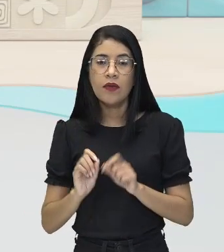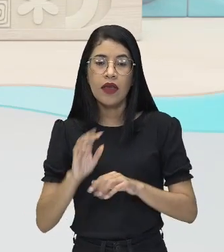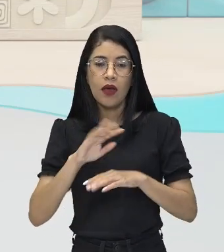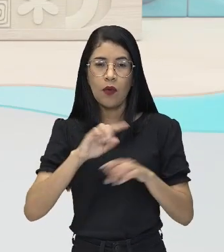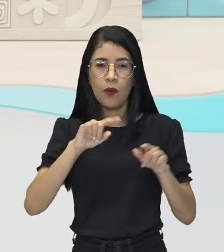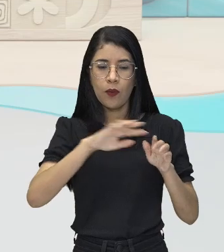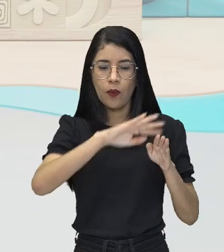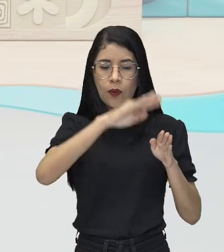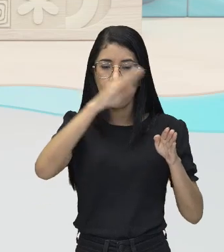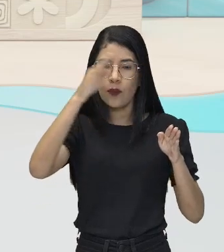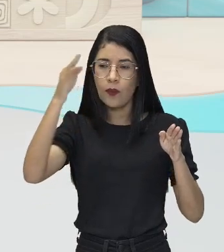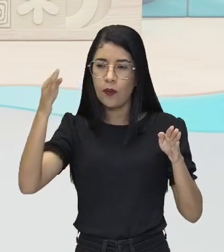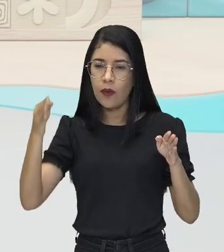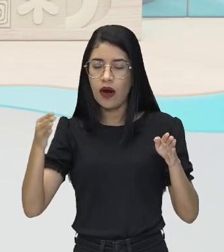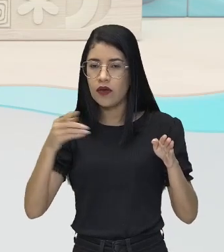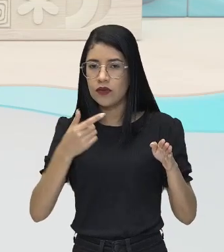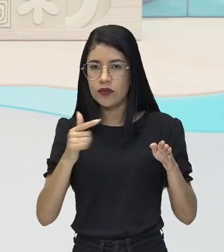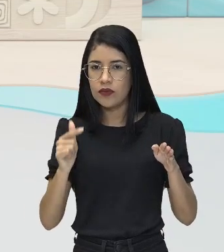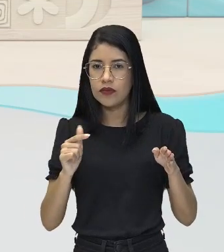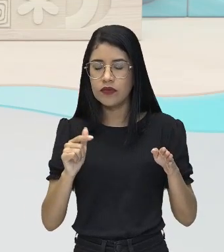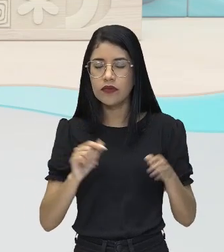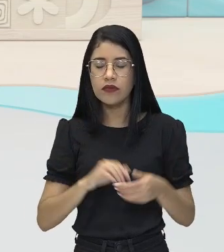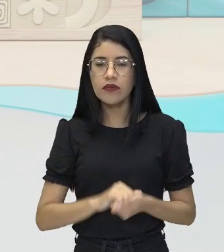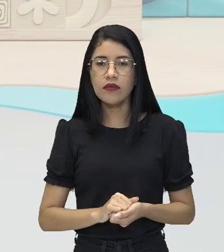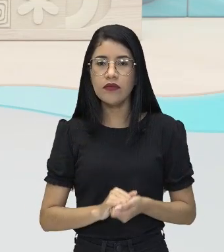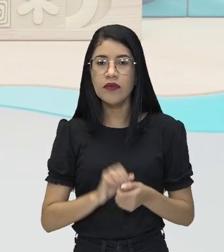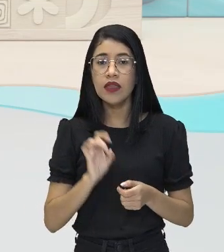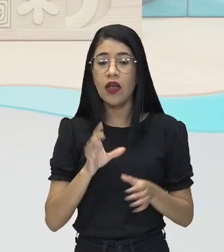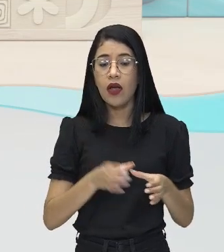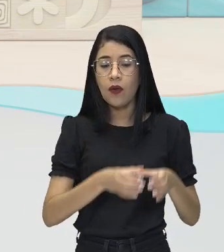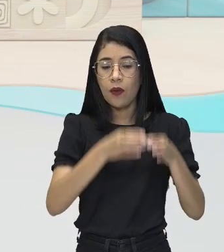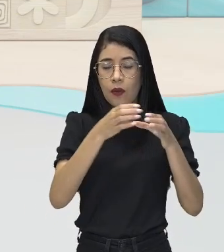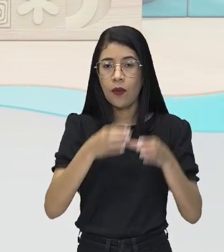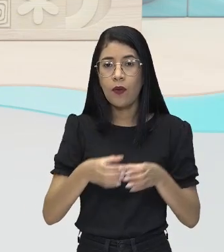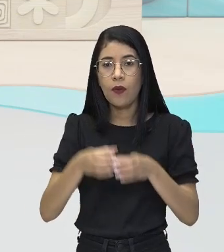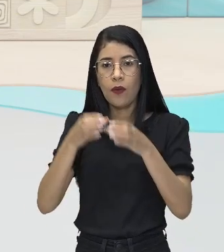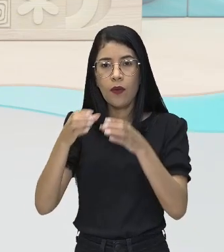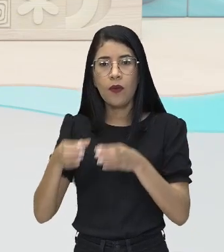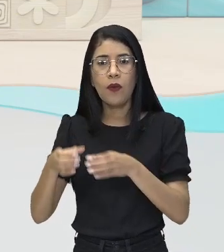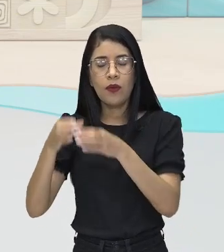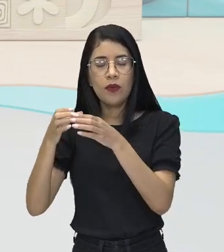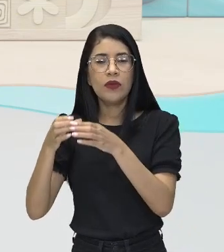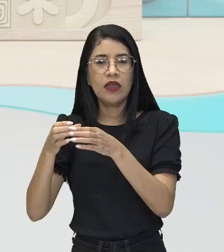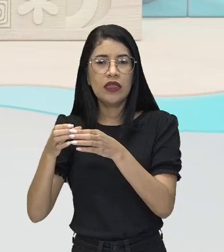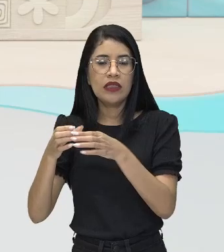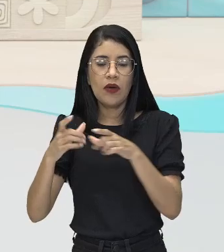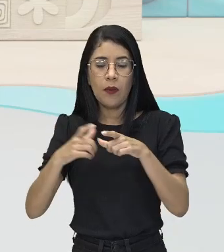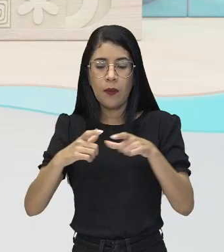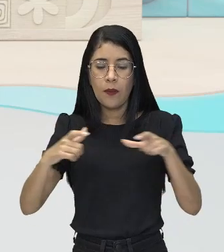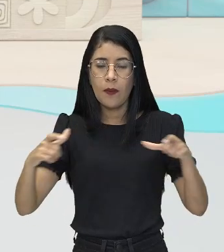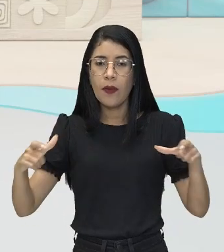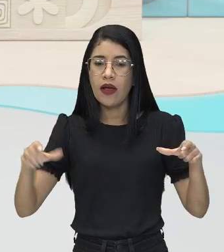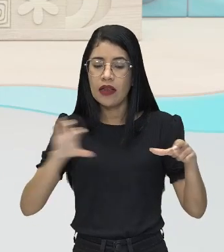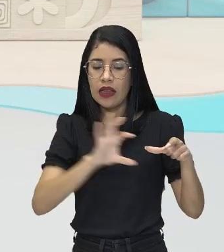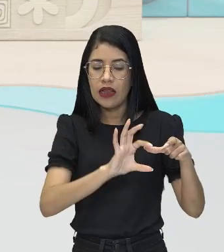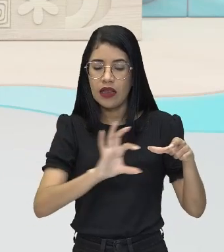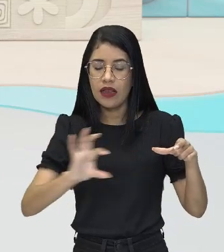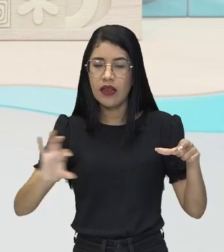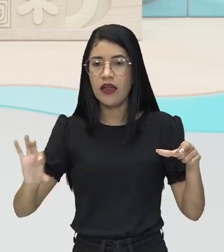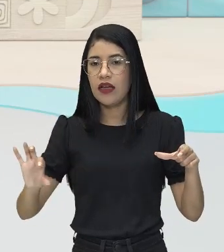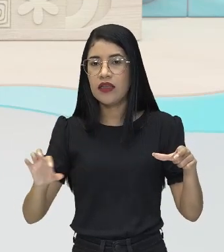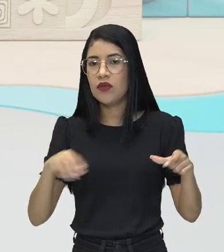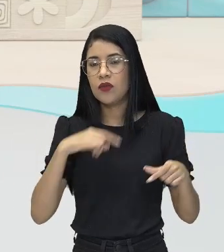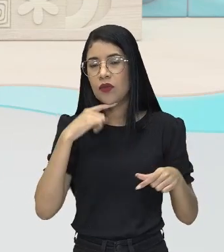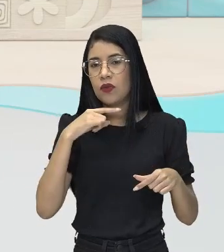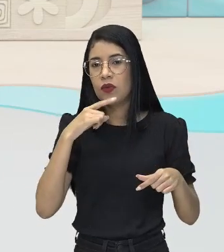arco, as colunas elas ocupavam muito espaço então não tinha aquela mobilidade,